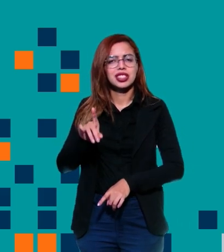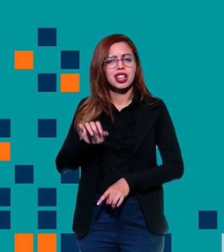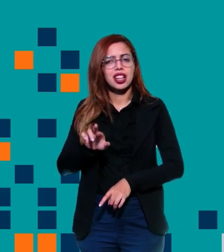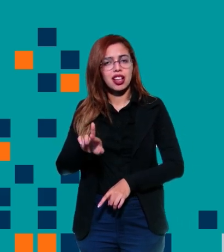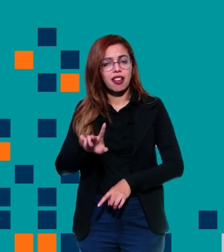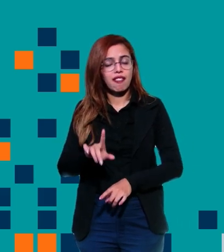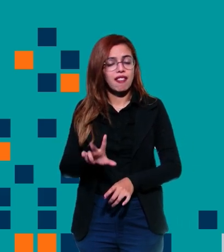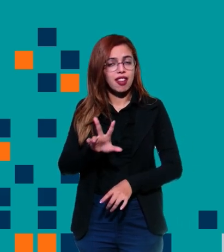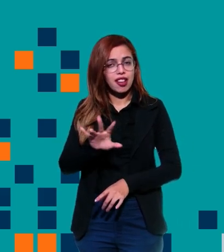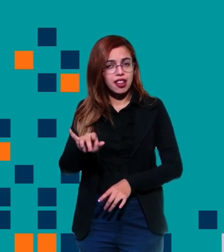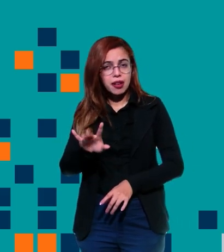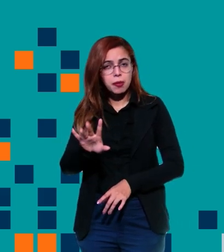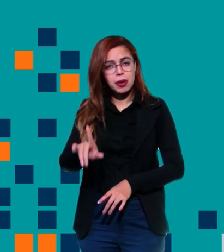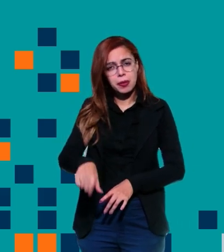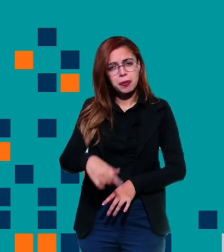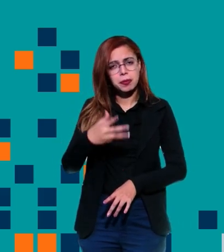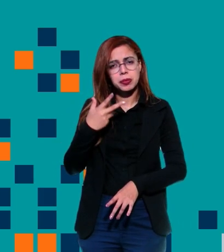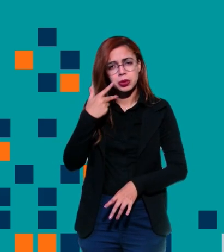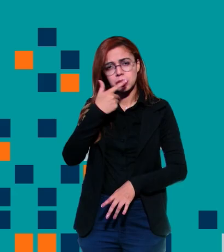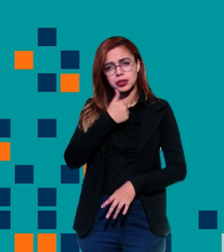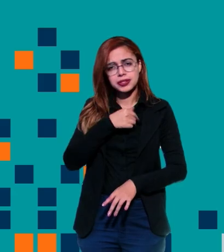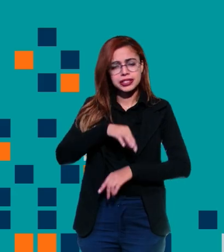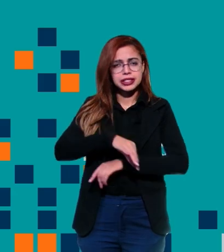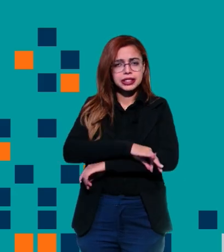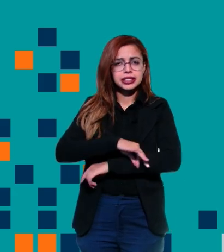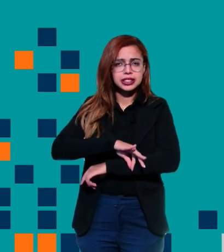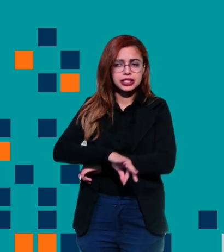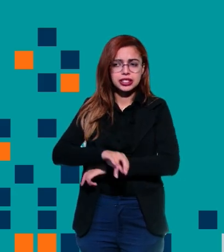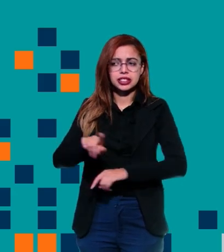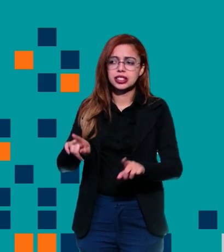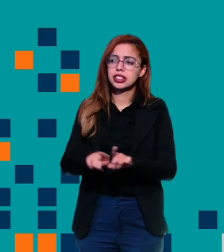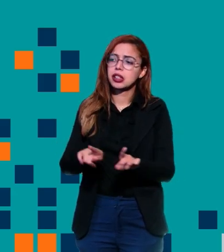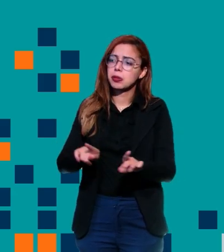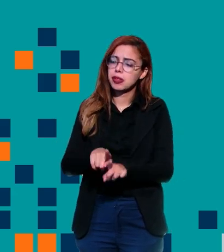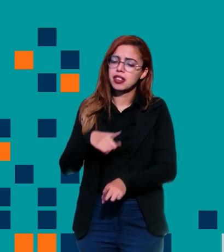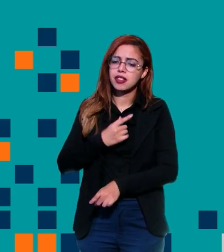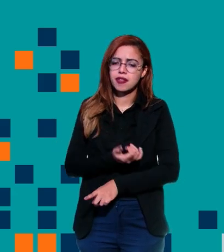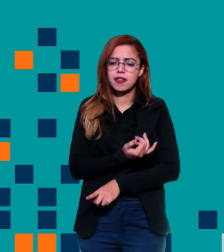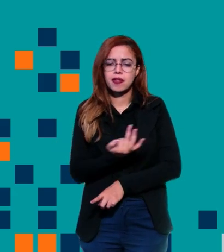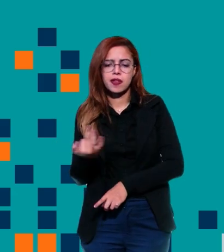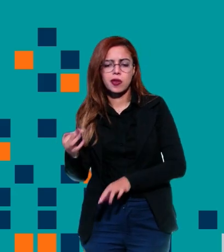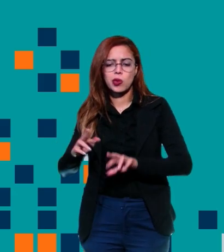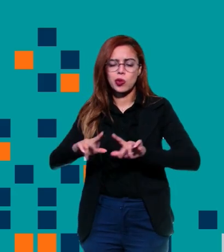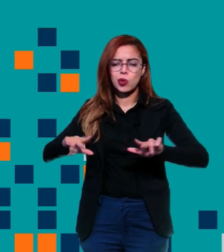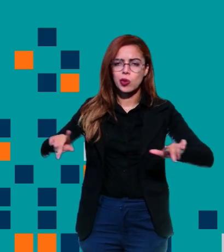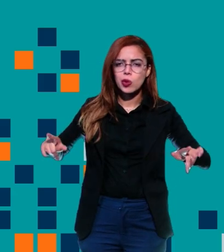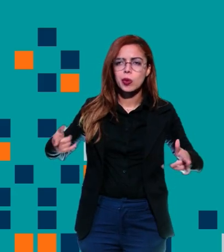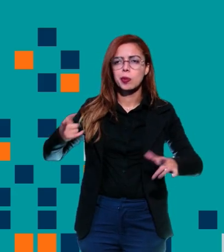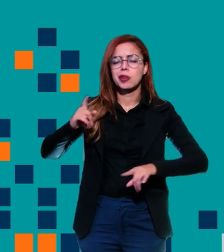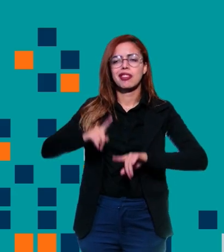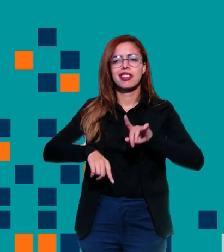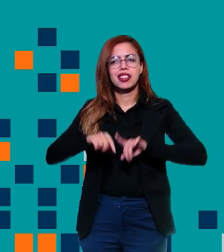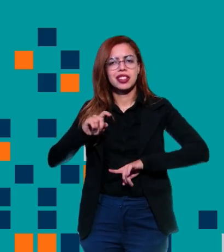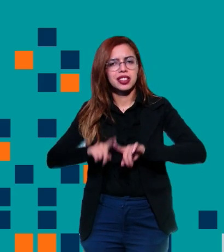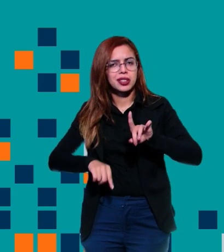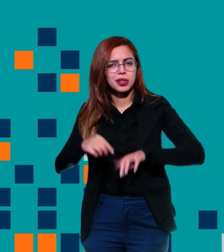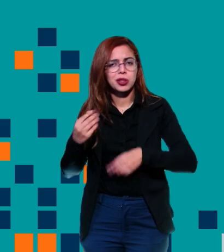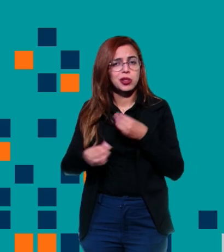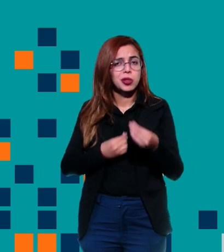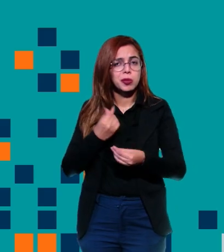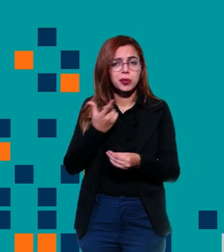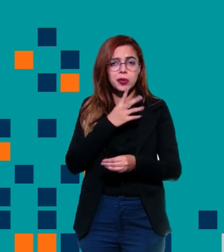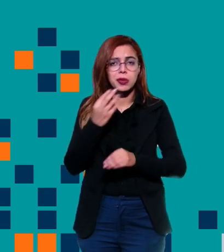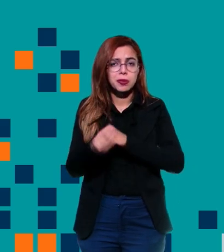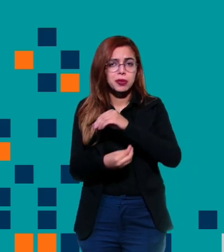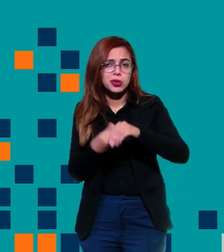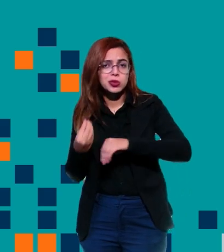Eu acho que isso é uma parte bonita da arquitetura e que, com tantas questões sintéticas, tantos materiais sintéticos, como que a gente consegue mesclar,